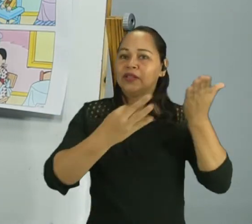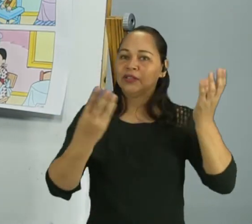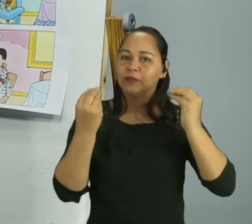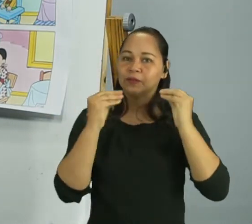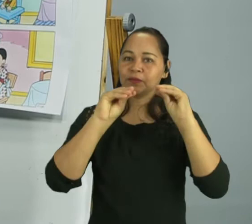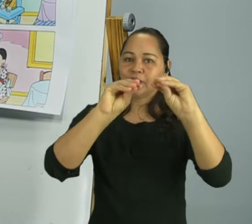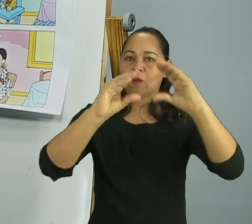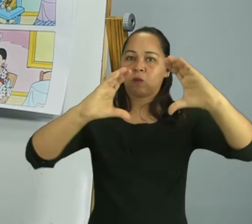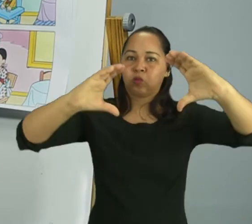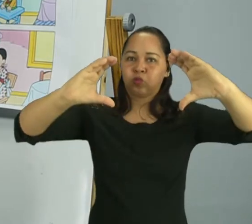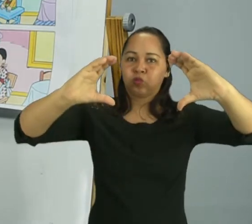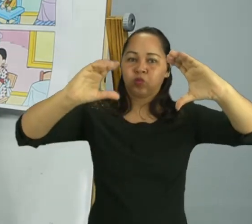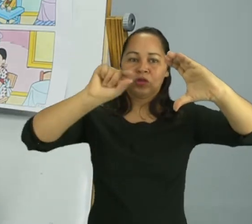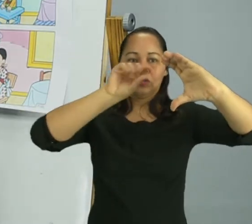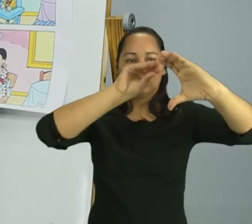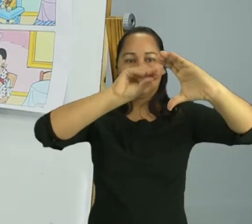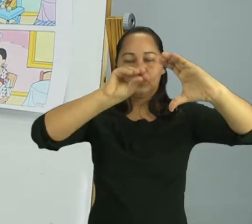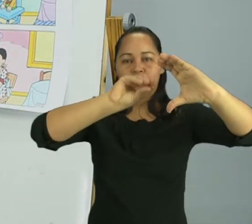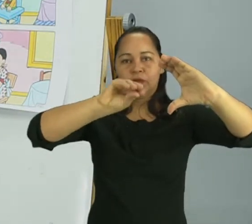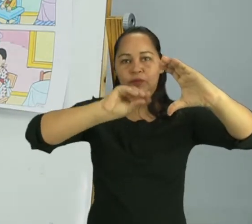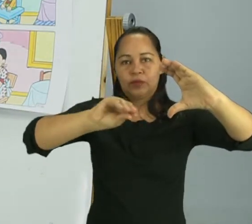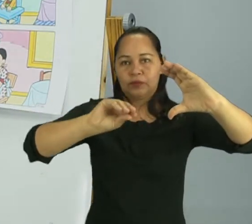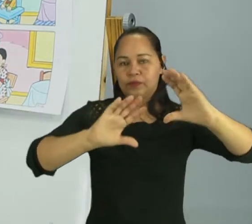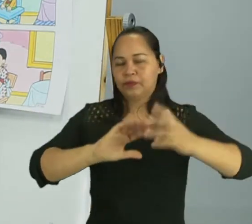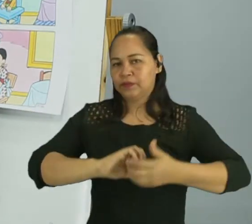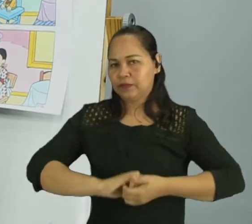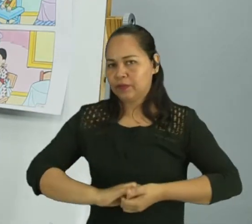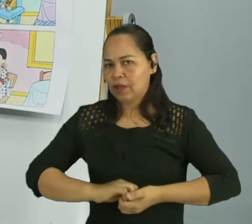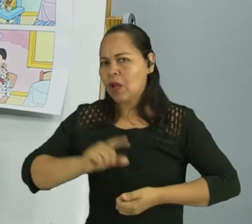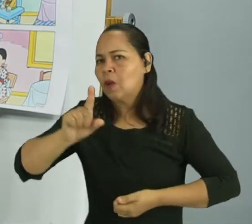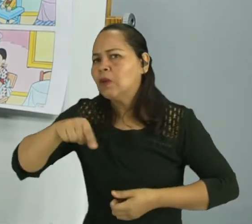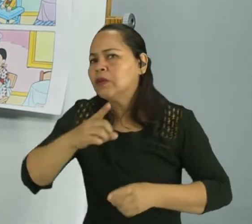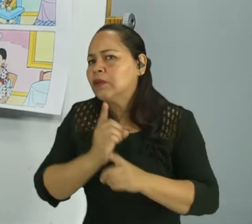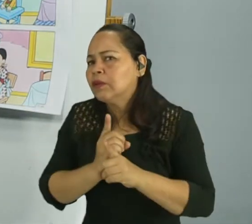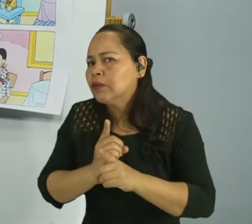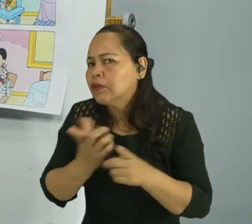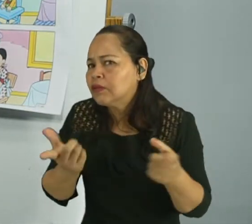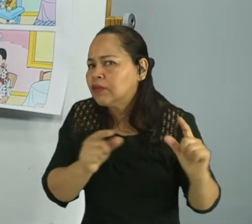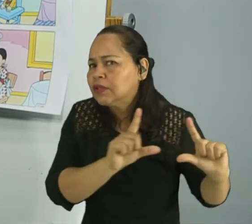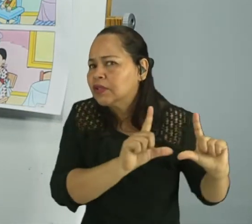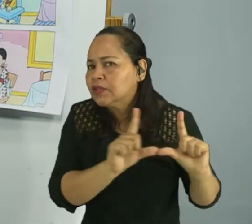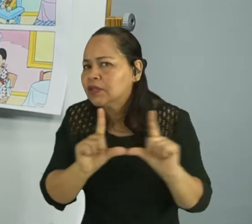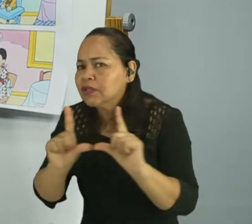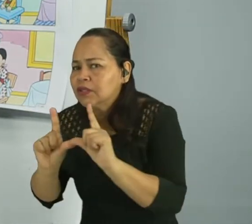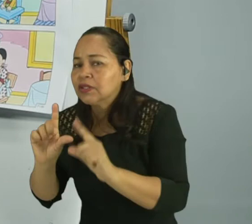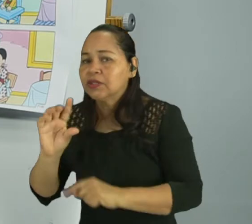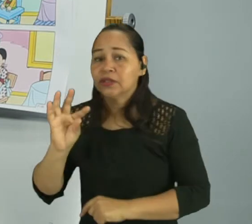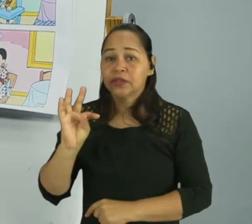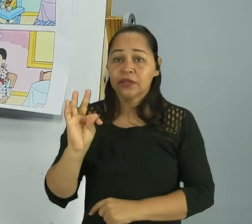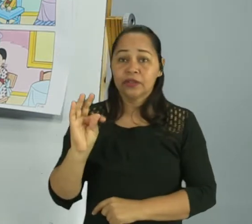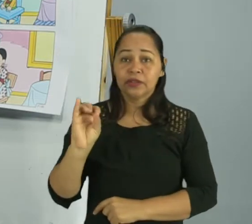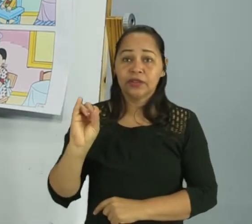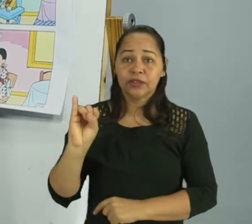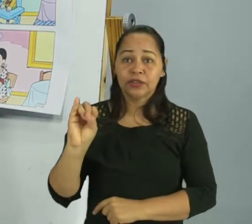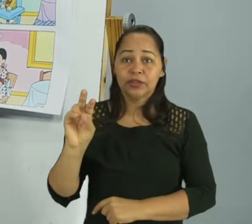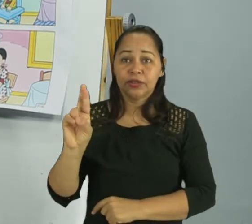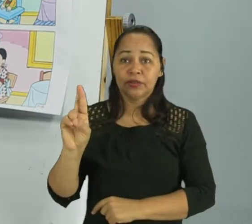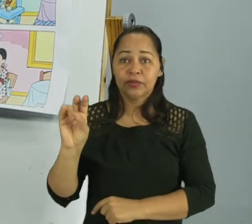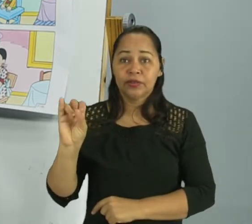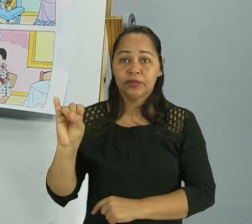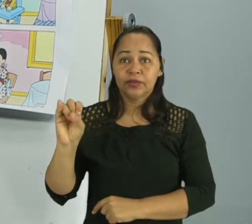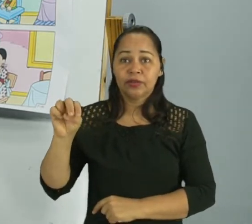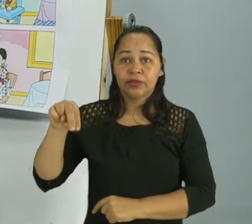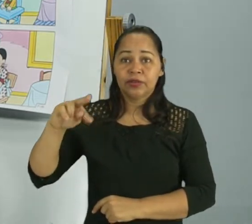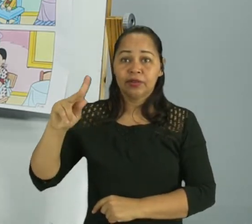nossa tirinha. Então, eu vejo mais em quê? Eu vejo mais nos jornais, só